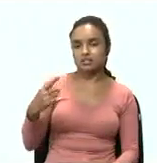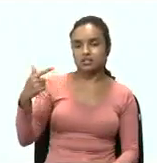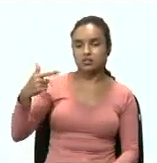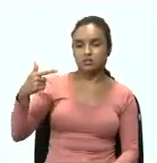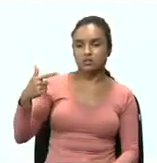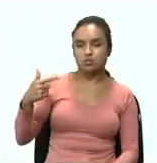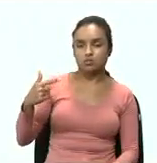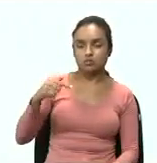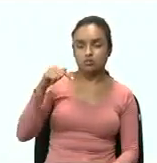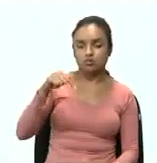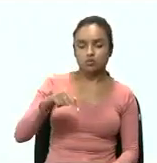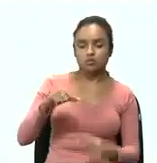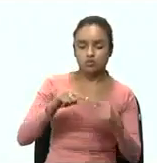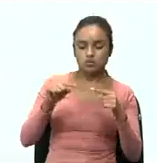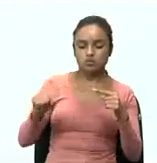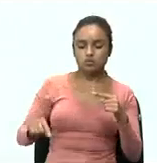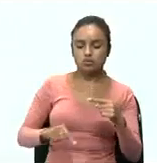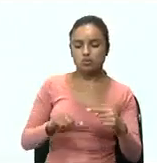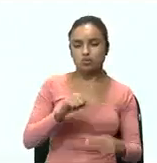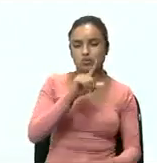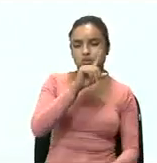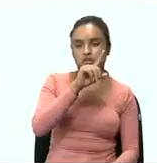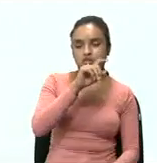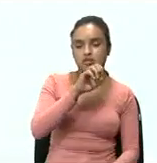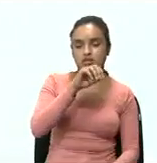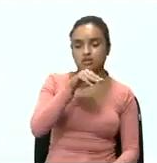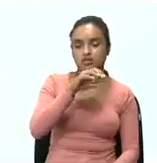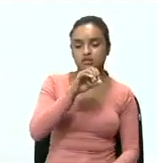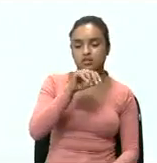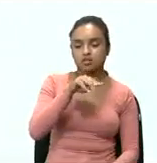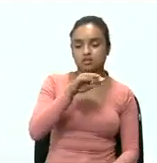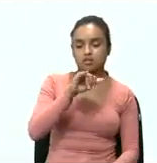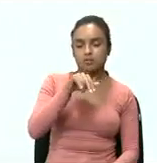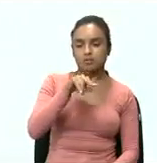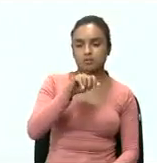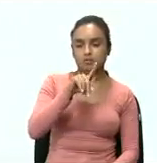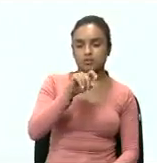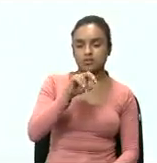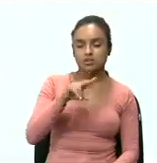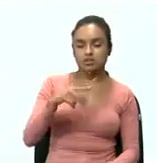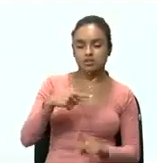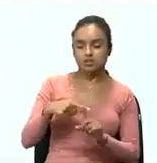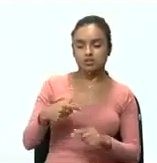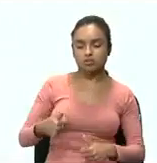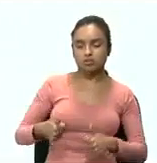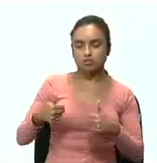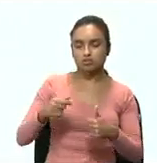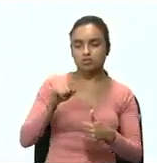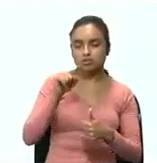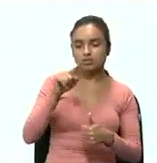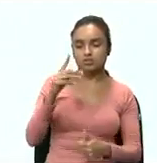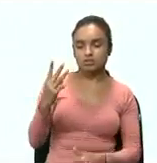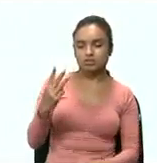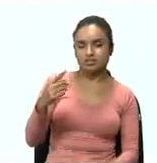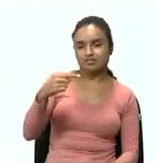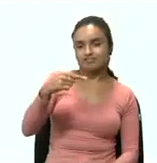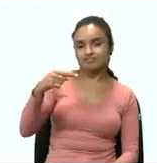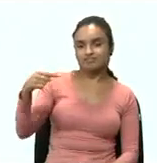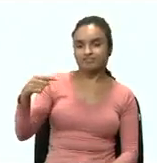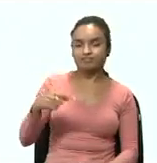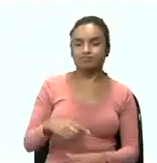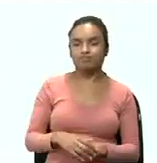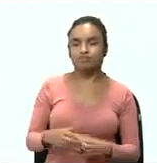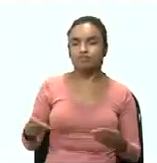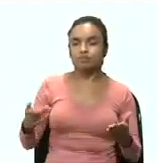negativo para o denominador positivo. Dando sequência, vamos calcular esses valores que nós temos aqui antes